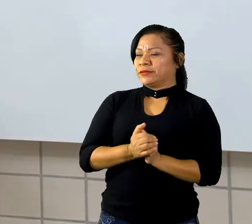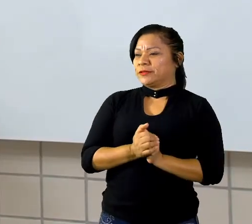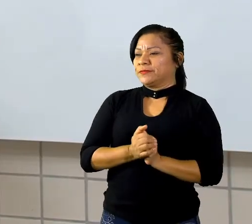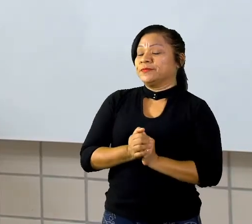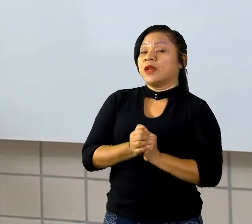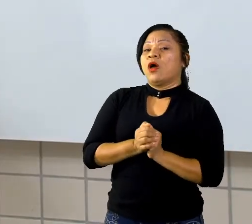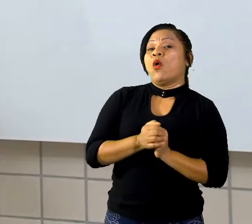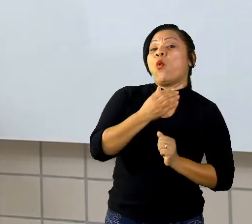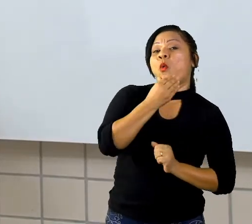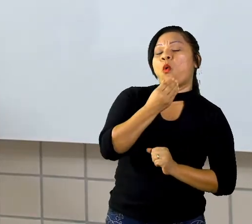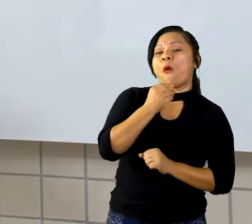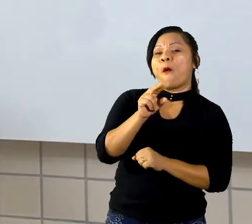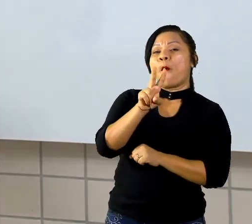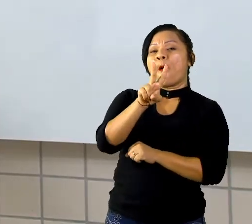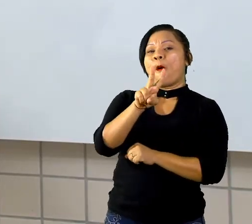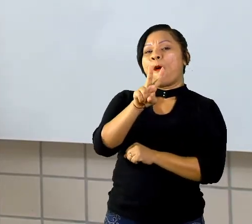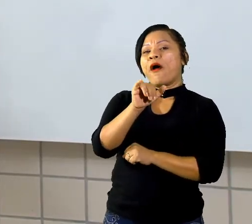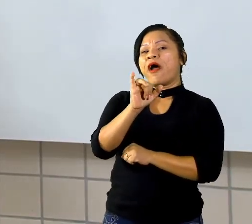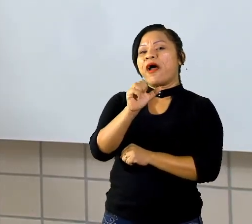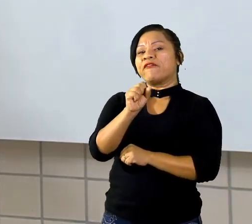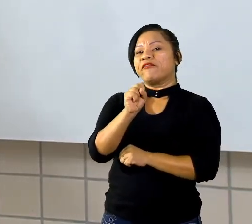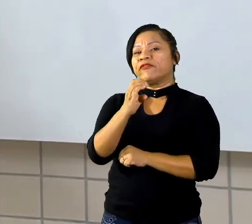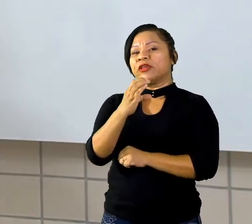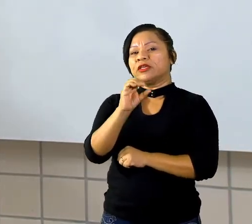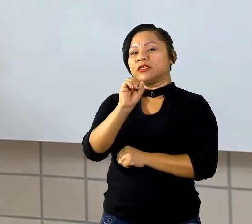Visconde de Taunay, que decidiu